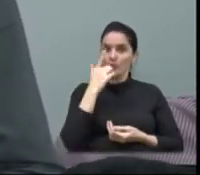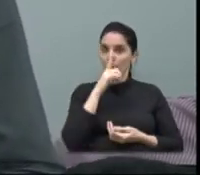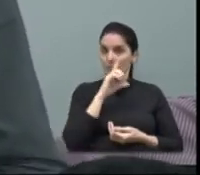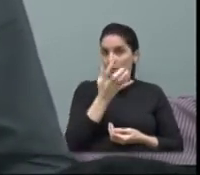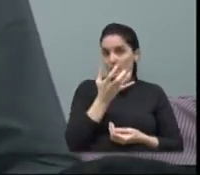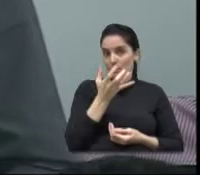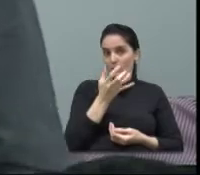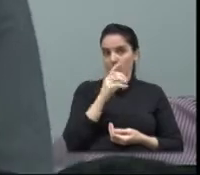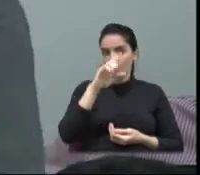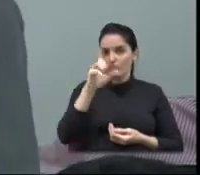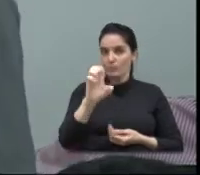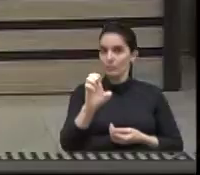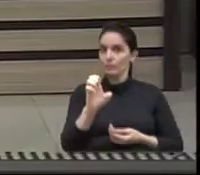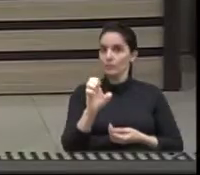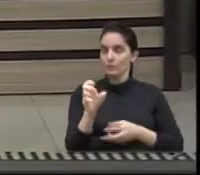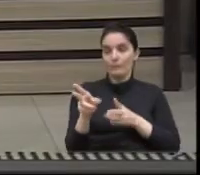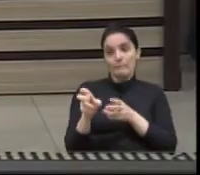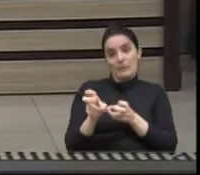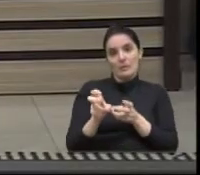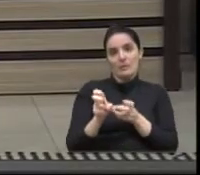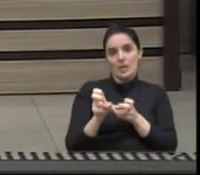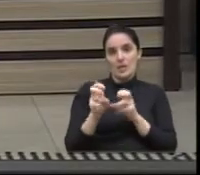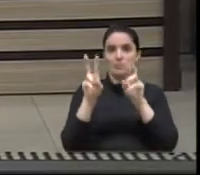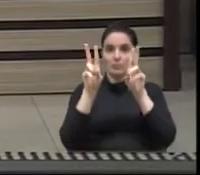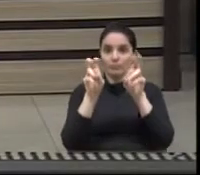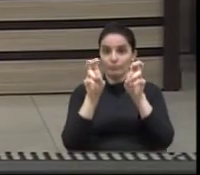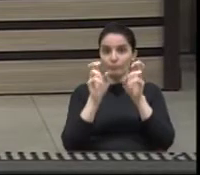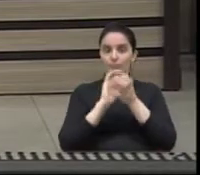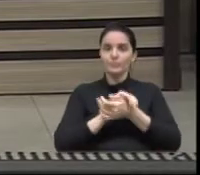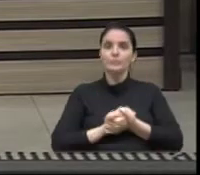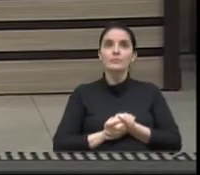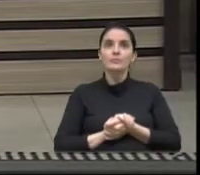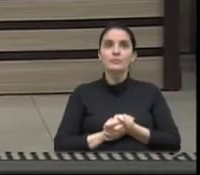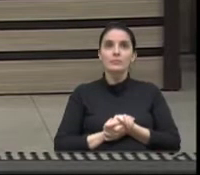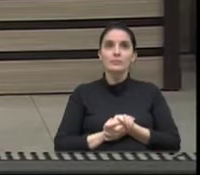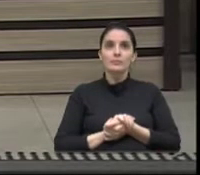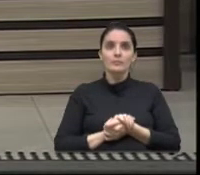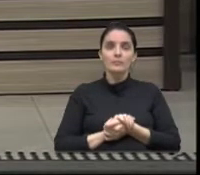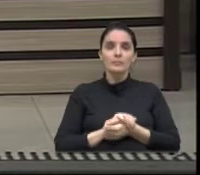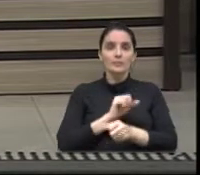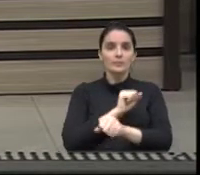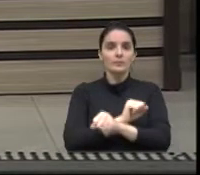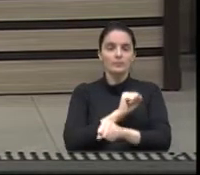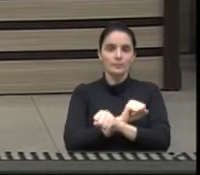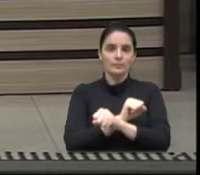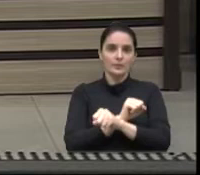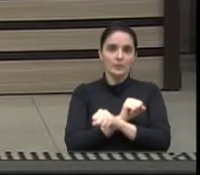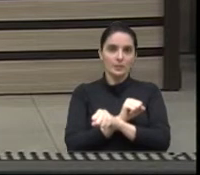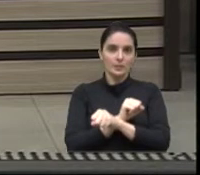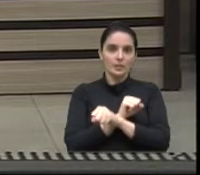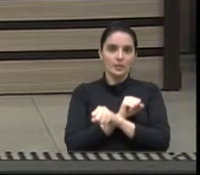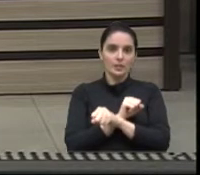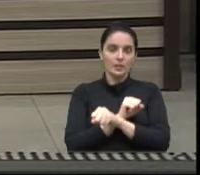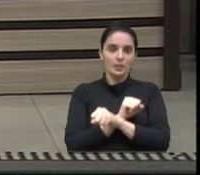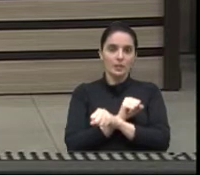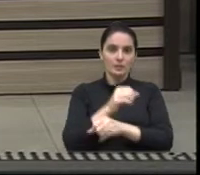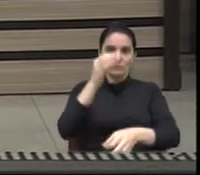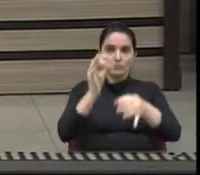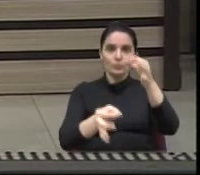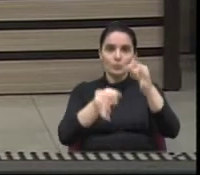presidente. Muito bem, senhor vereador. Eu suspendo os trabalhos para que o jurídico da